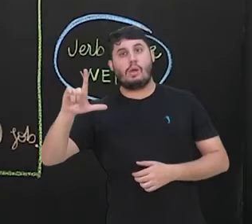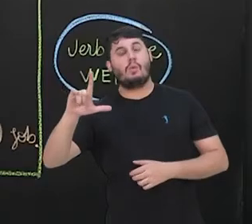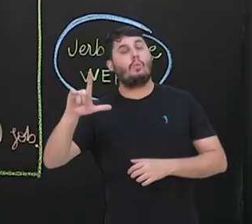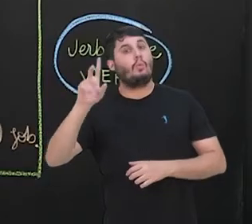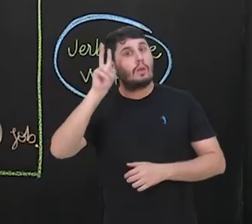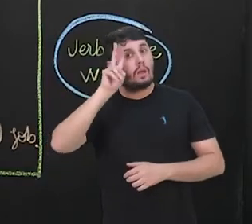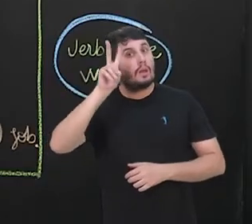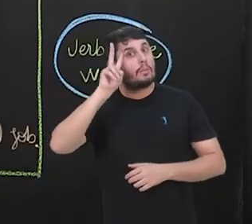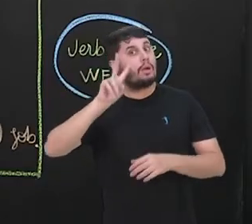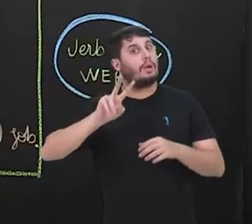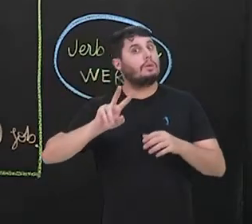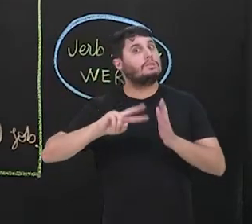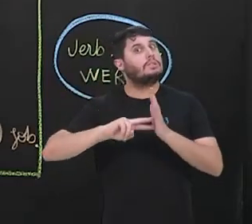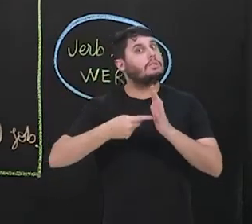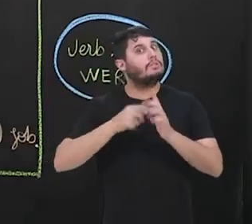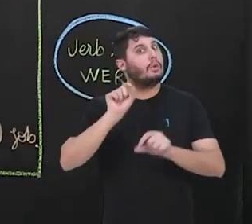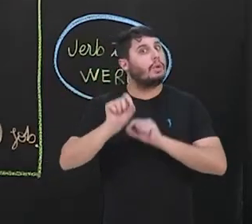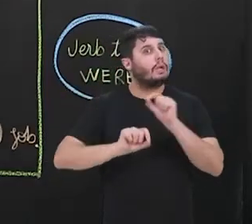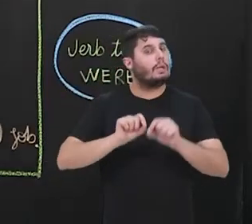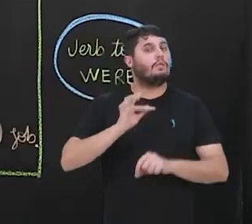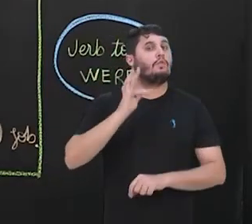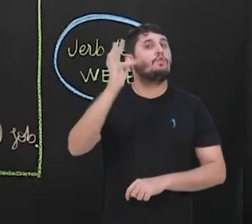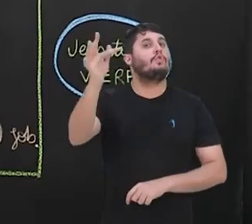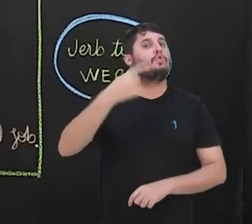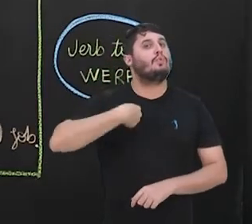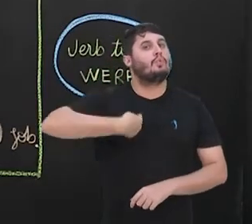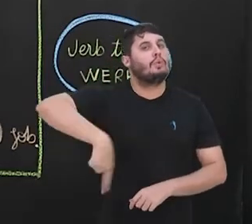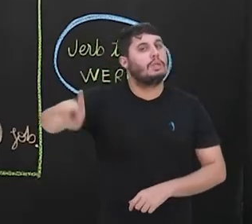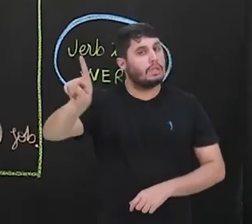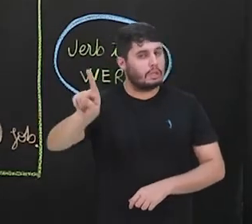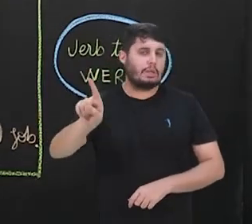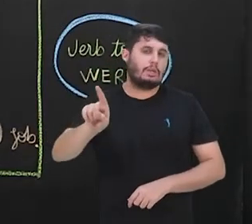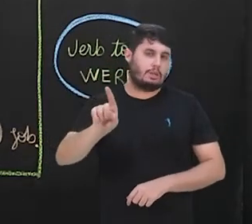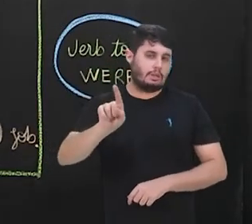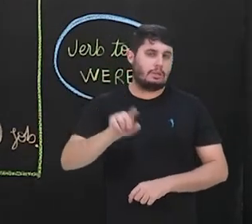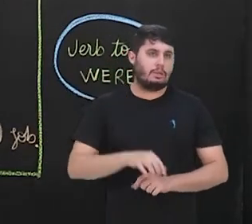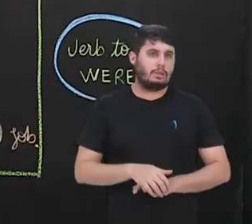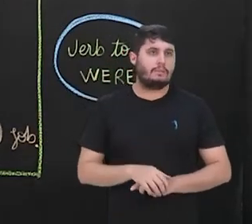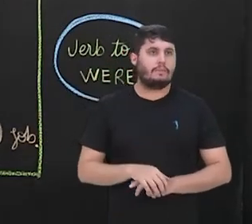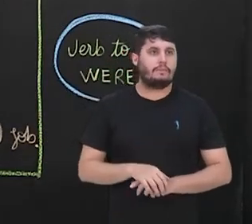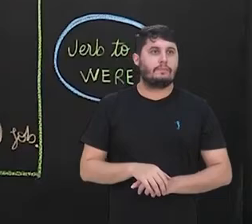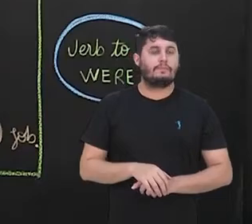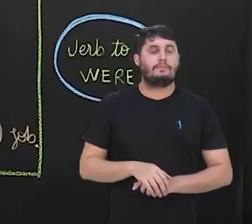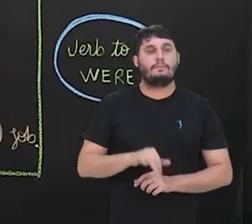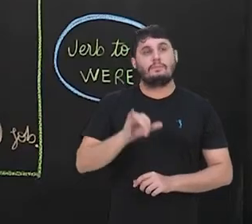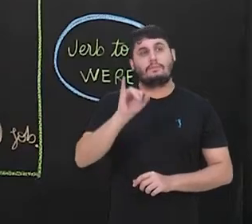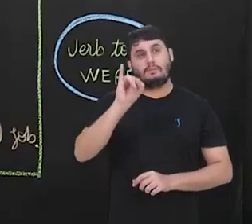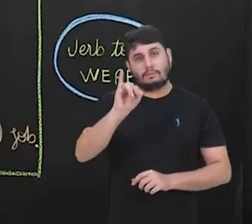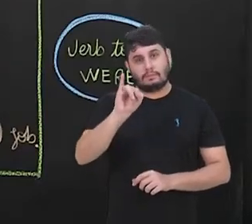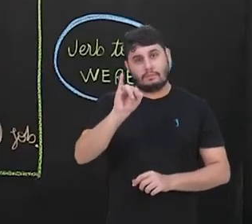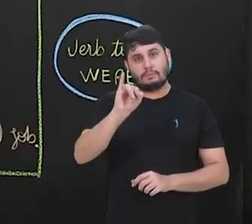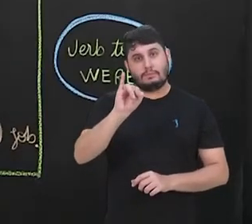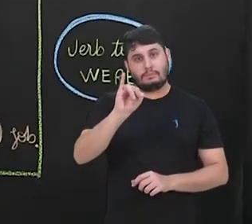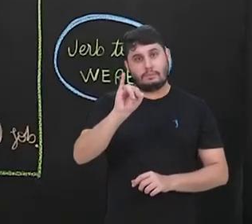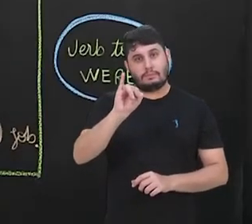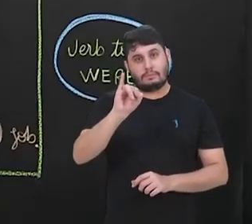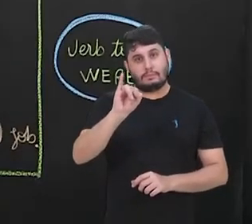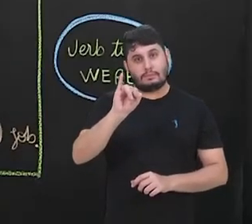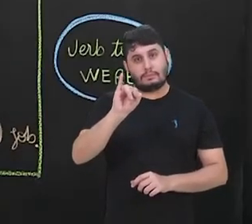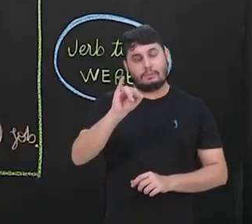will significa irei, irá, iremos, certo? Então, eu